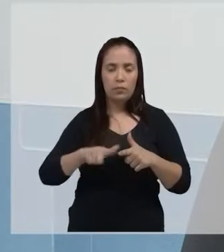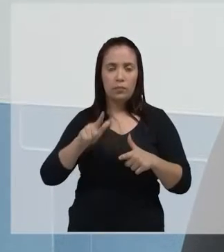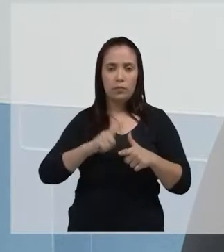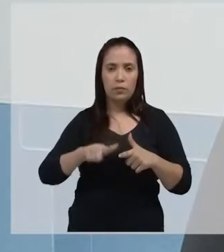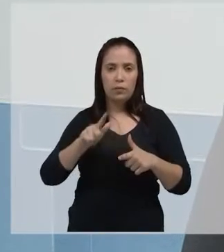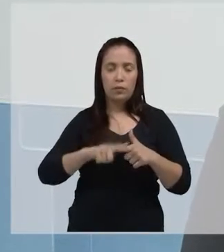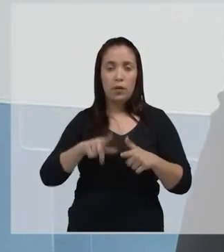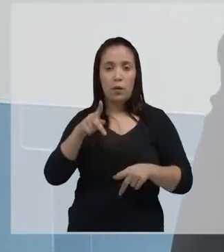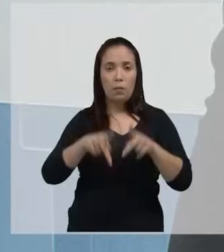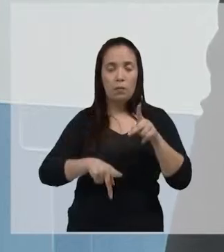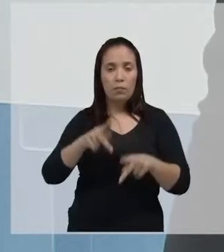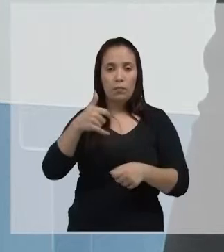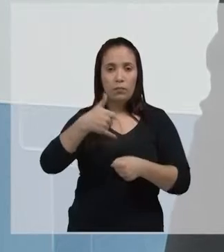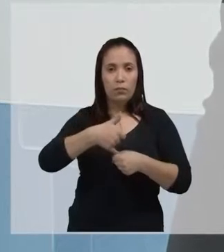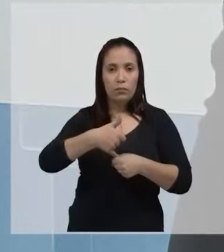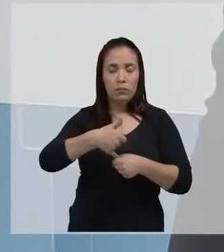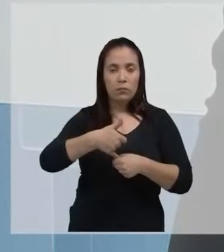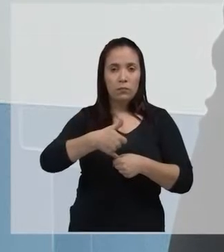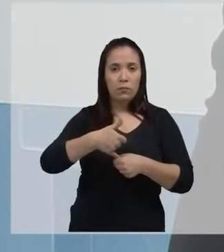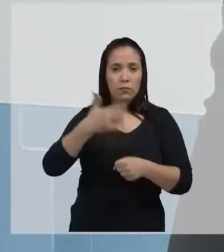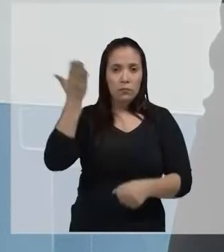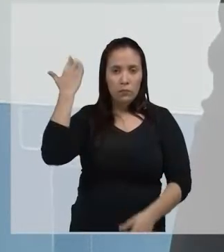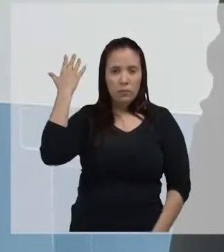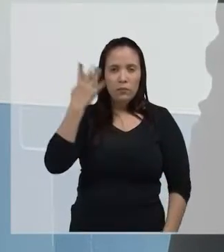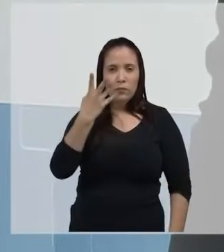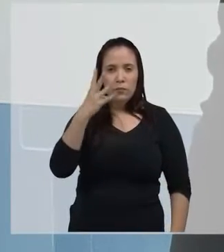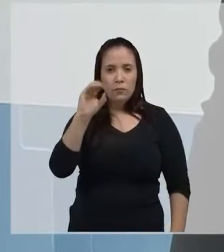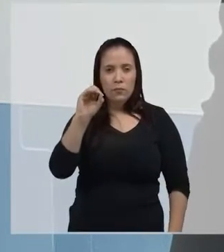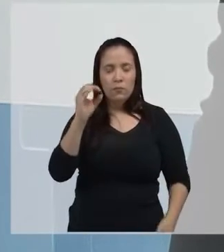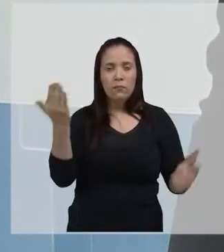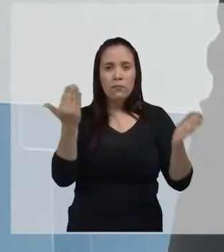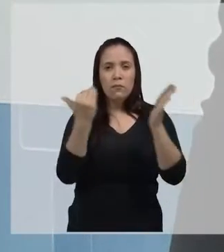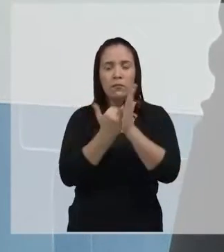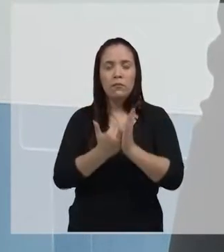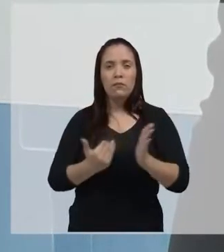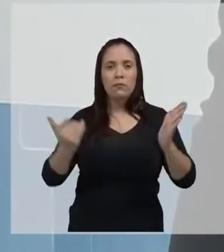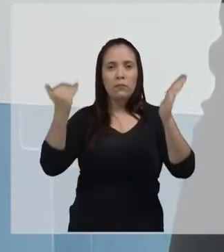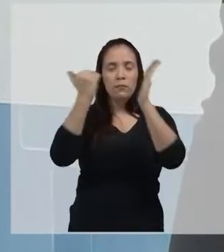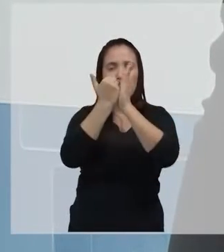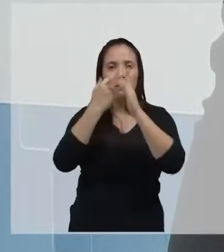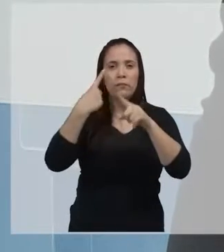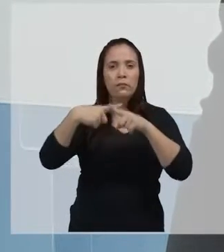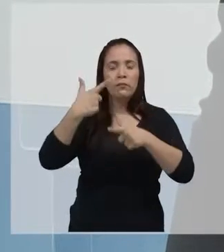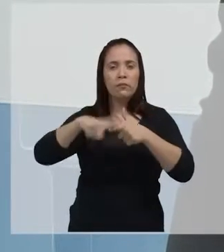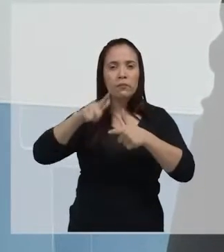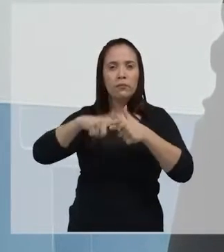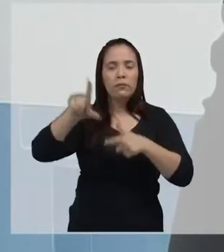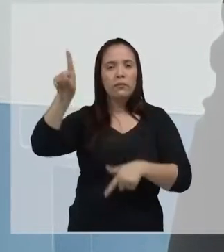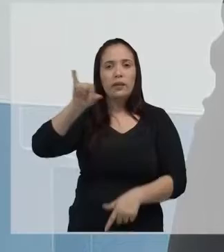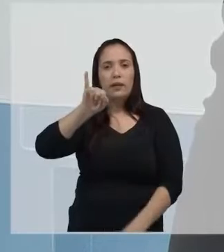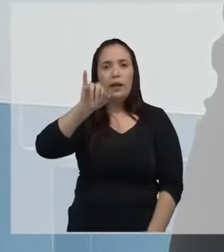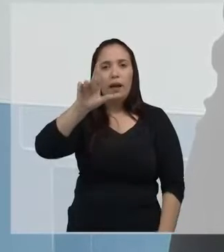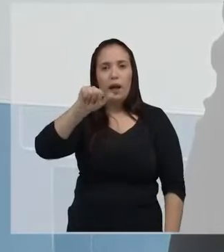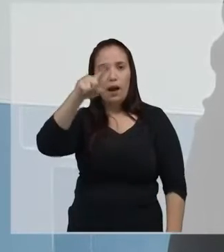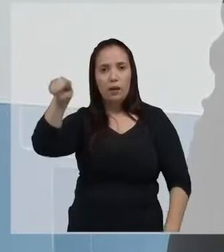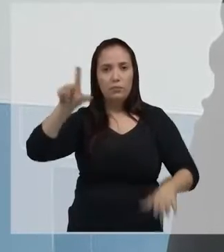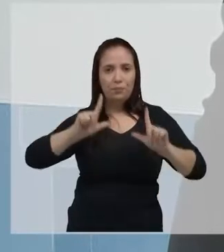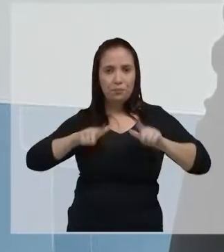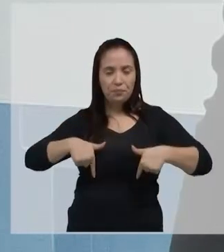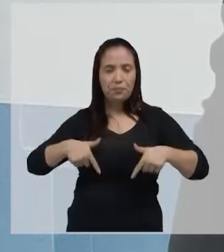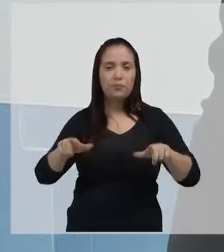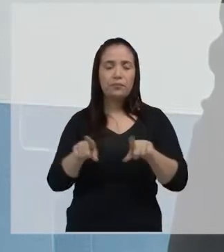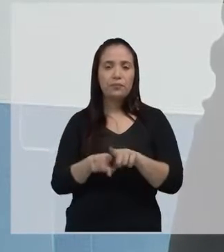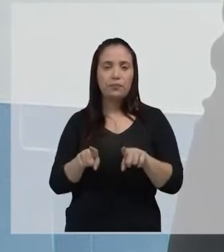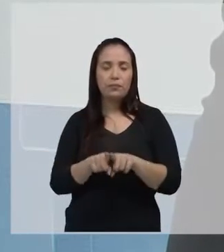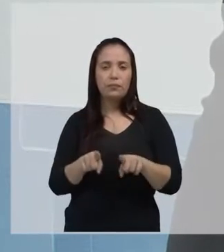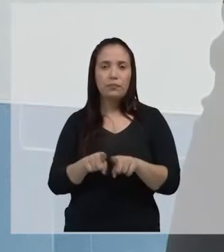O barril de petróleo, há bem pouco tempo atrás era 40, agora está subindo devido à crise no Irã e o aumento do dólar no mundo todo, está